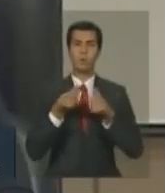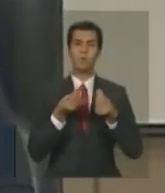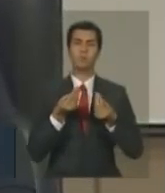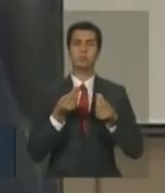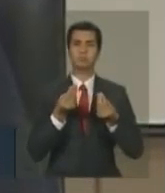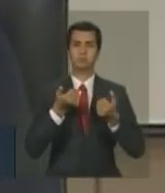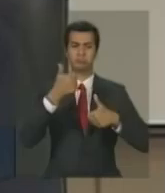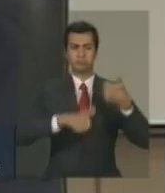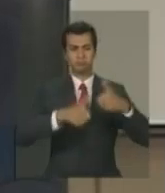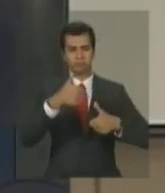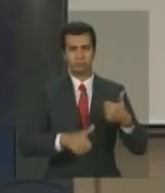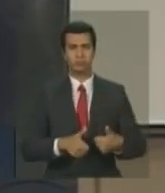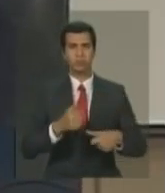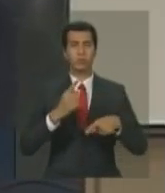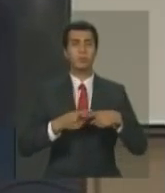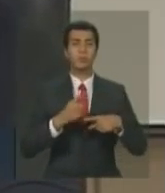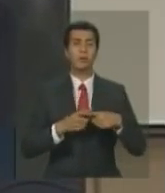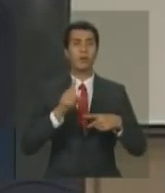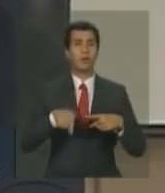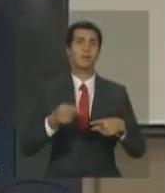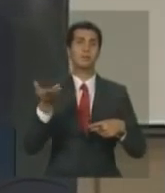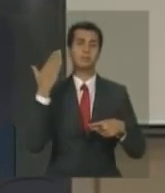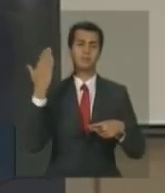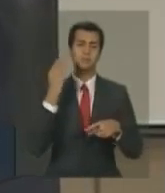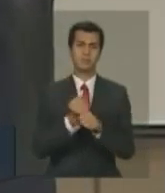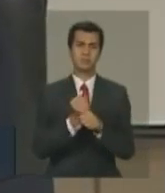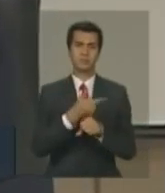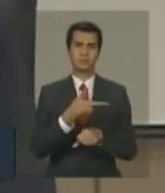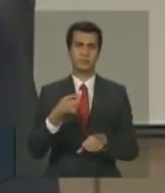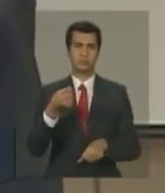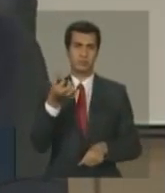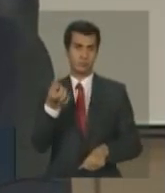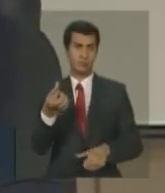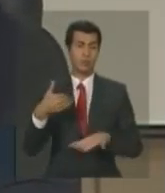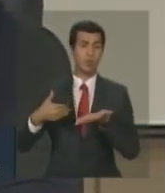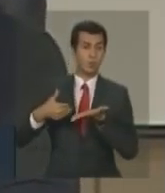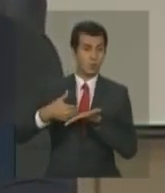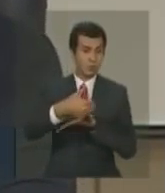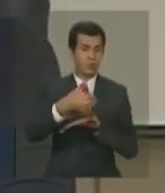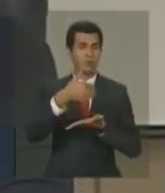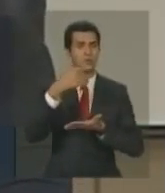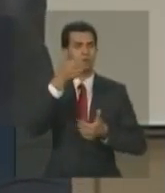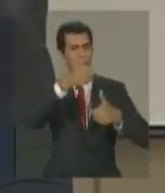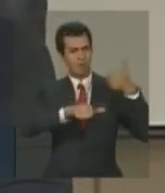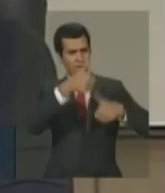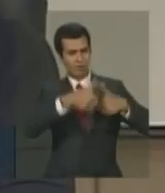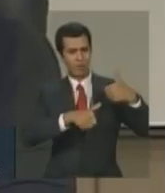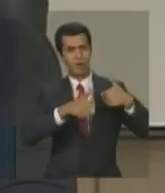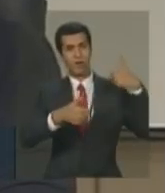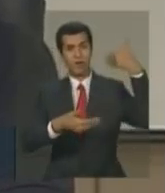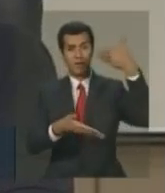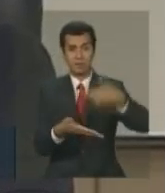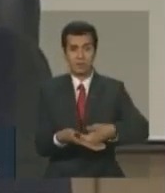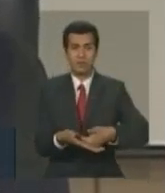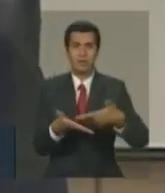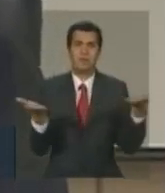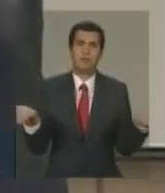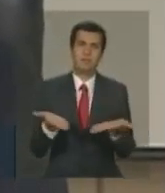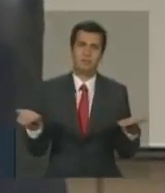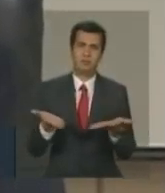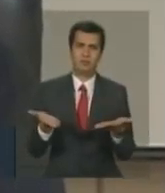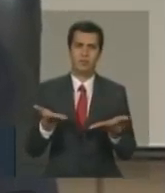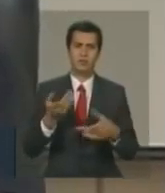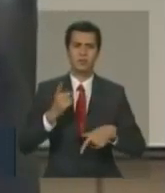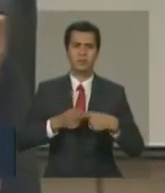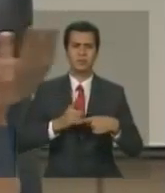partir de 2006 que o Brasil avança num conjunto de elementos, exatamente incorporando, né,